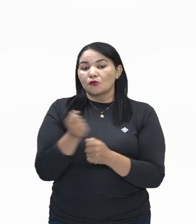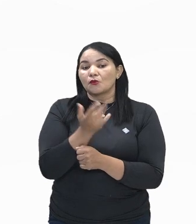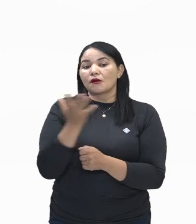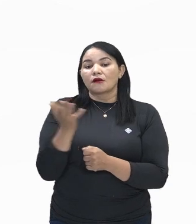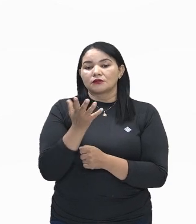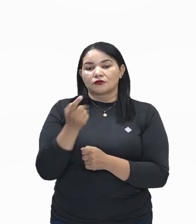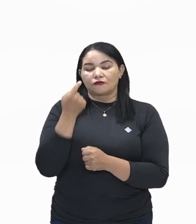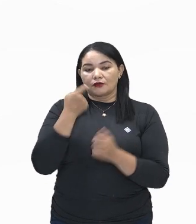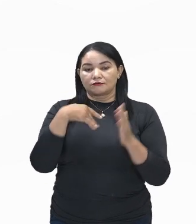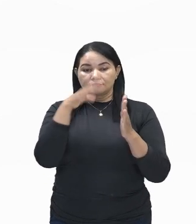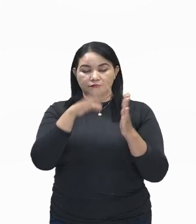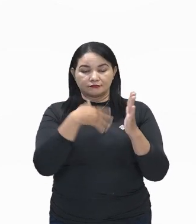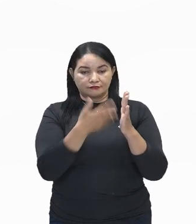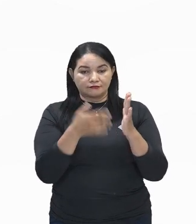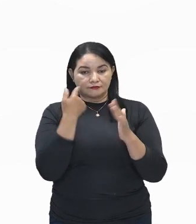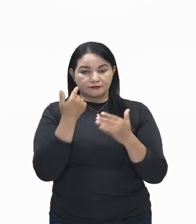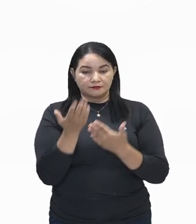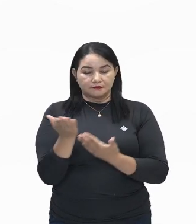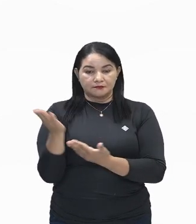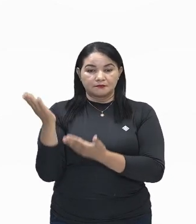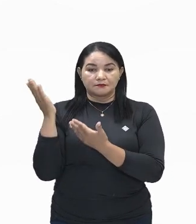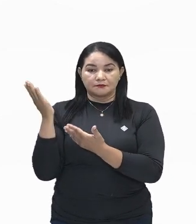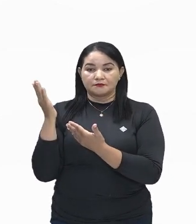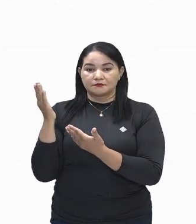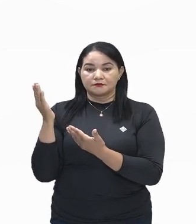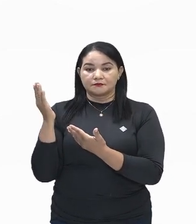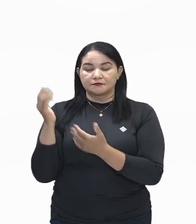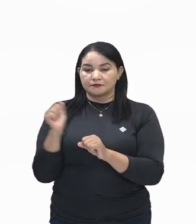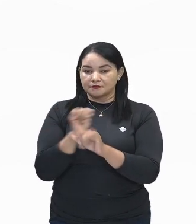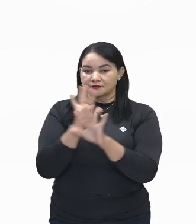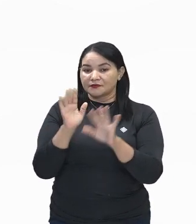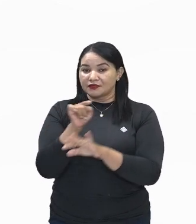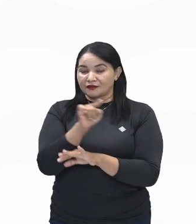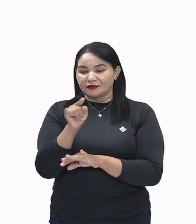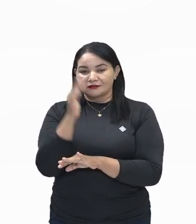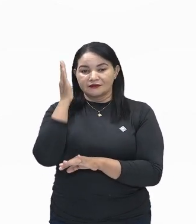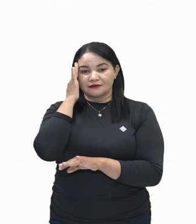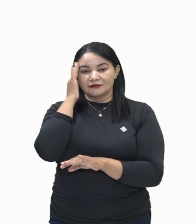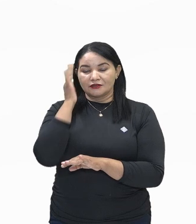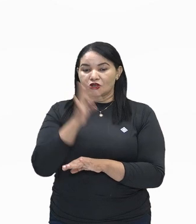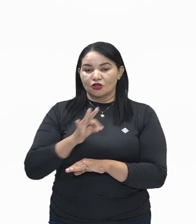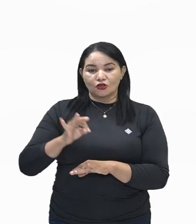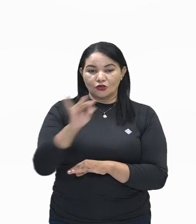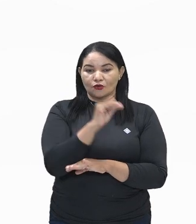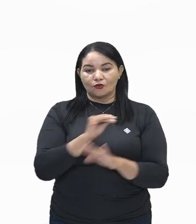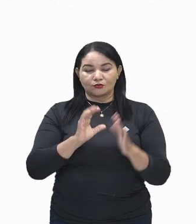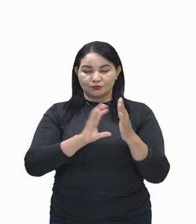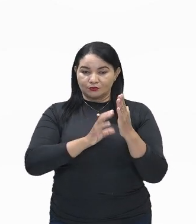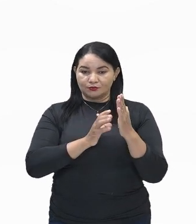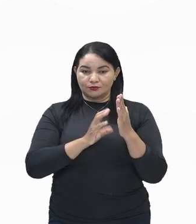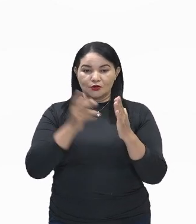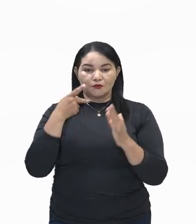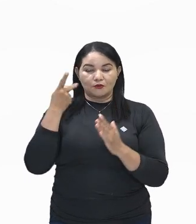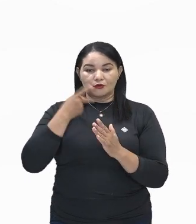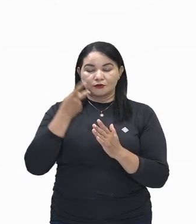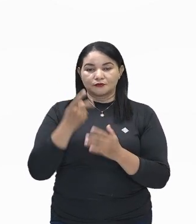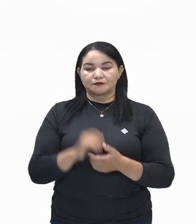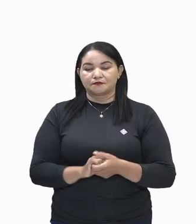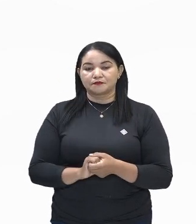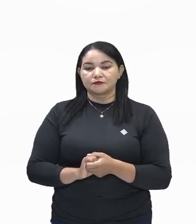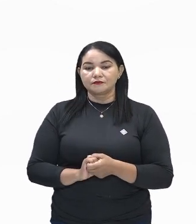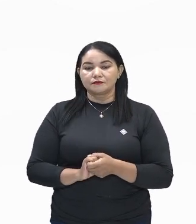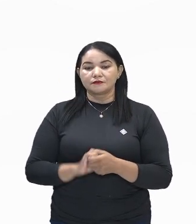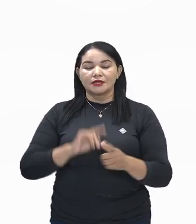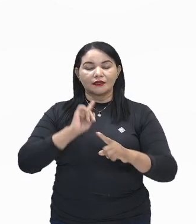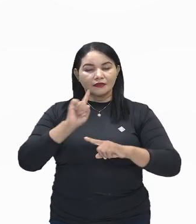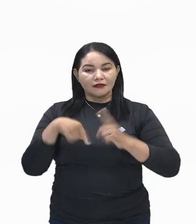tabela, só para vocês terem uma ideia. Aí estão todos os partidos políticos, tá bom? Depois